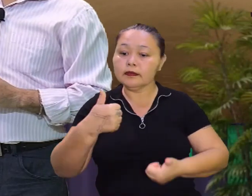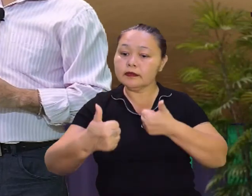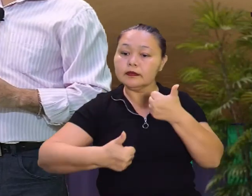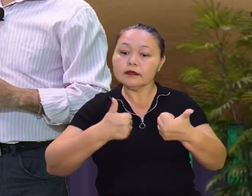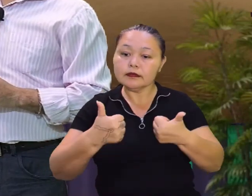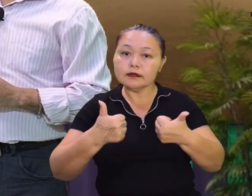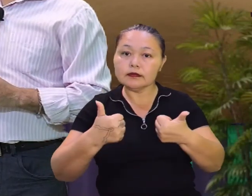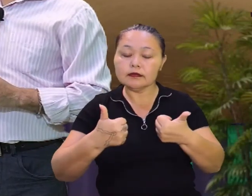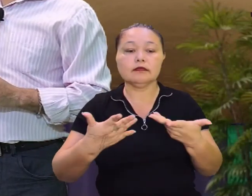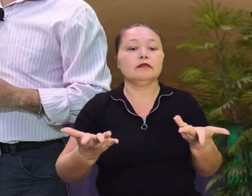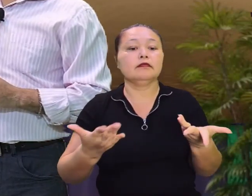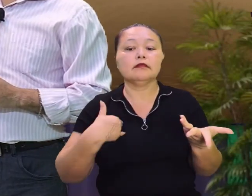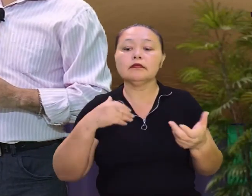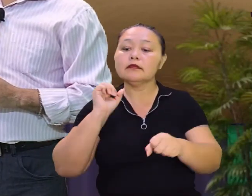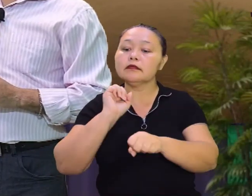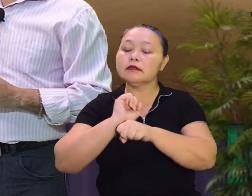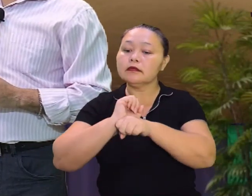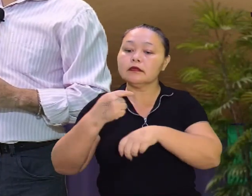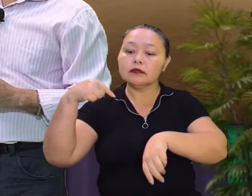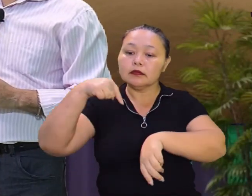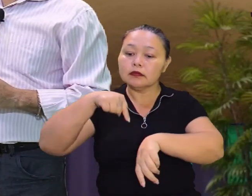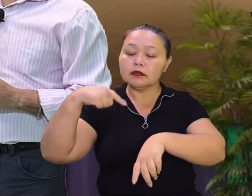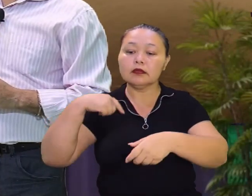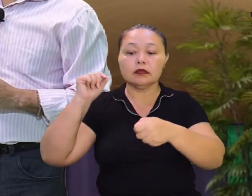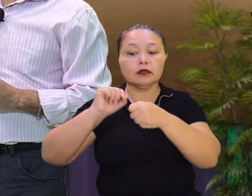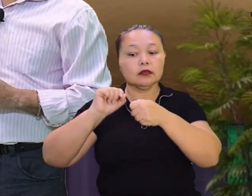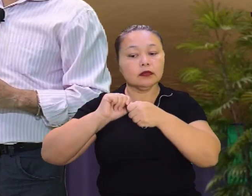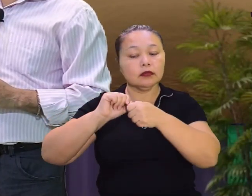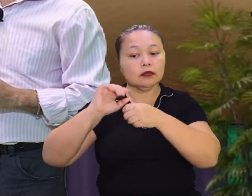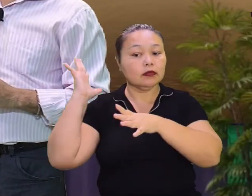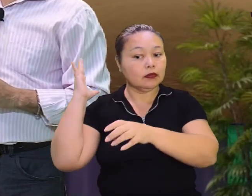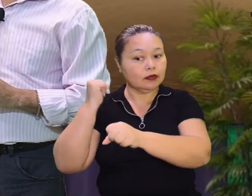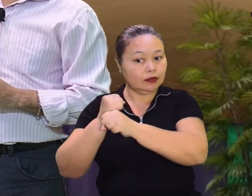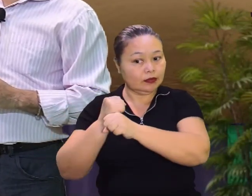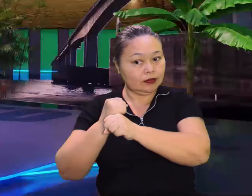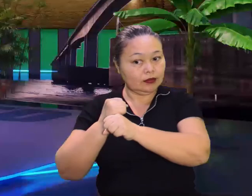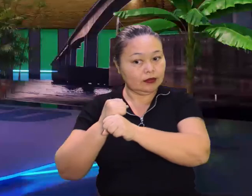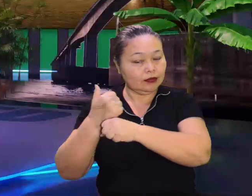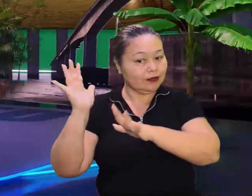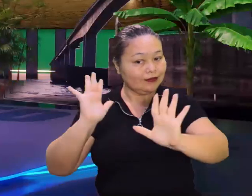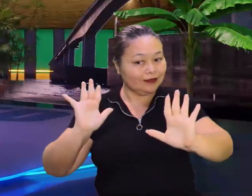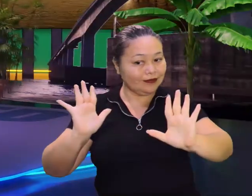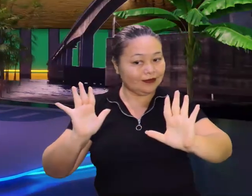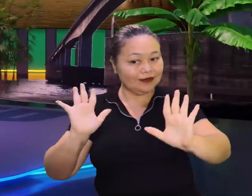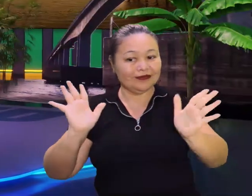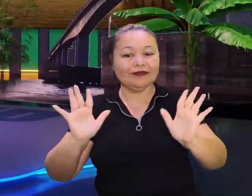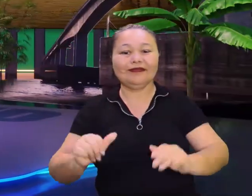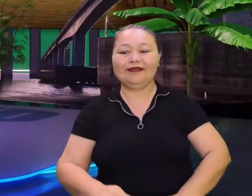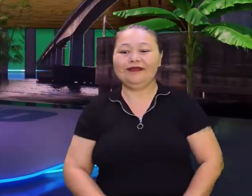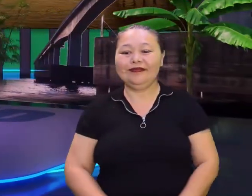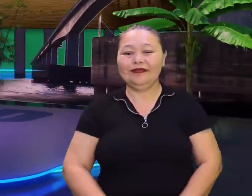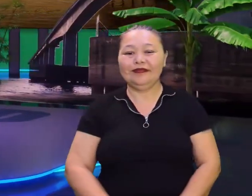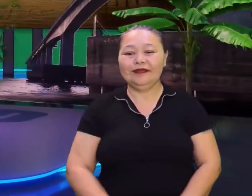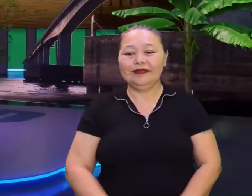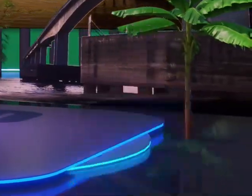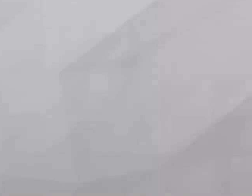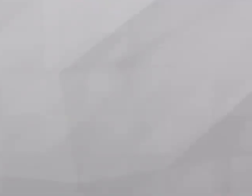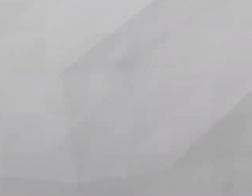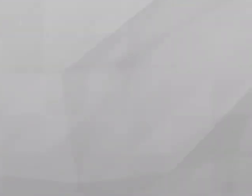lá, galera. Então, daqui a pouquinho a gente volta aí para fazer essa revisão. Até mais, galera. Tchau. Tchau.